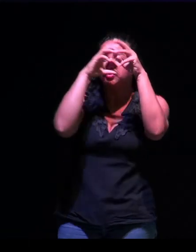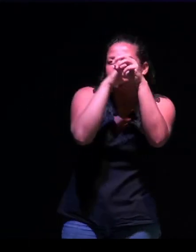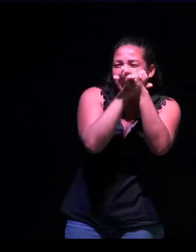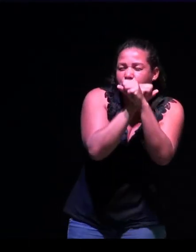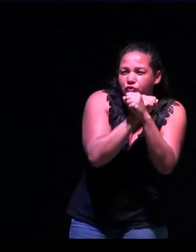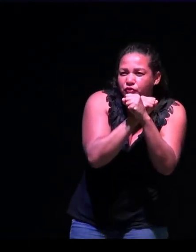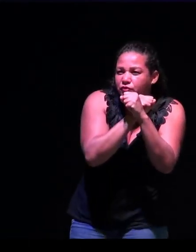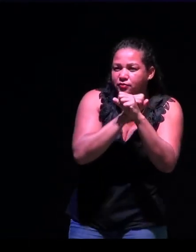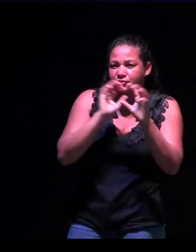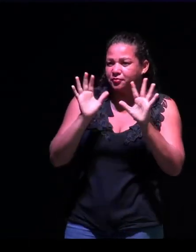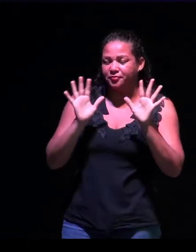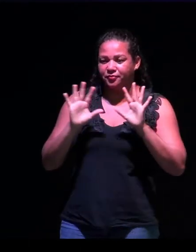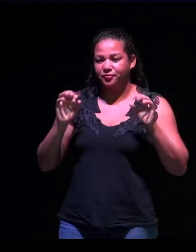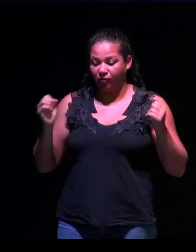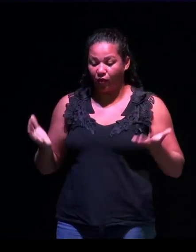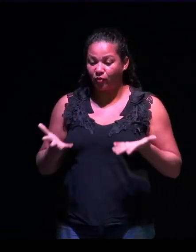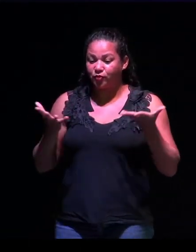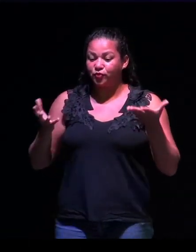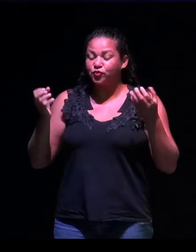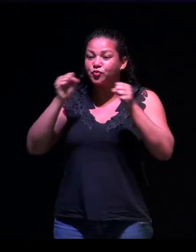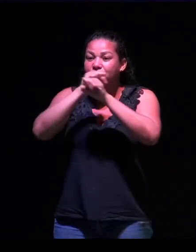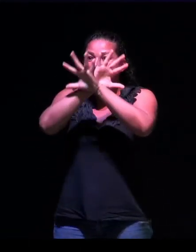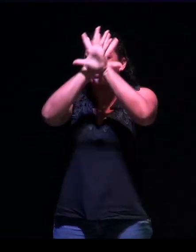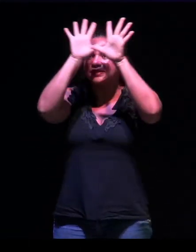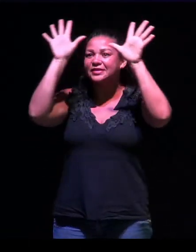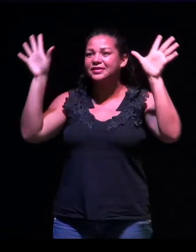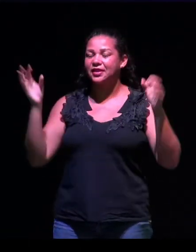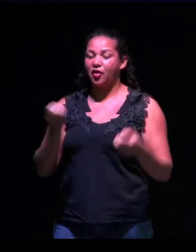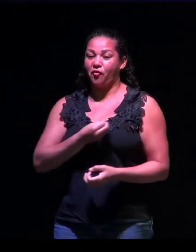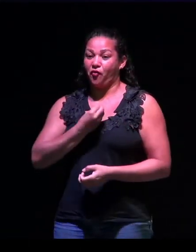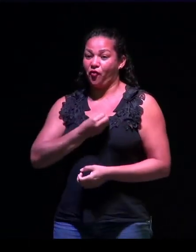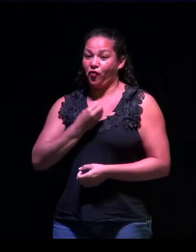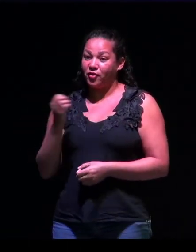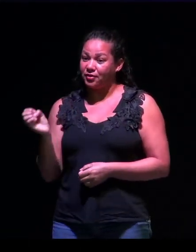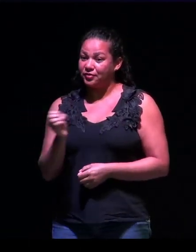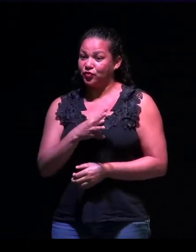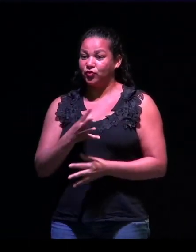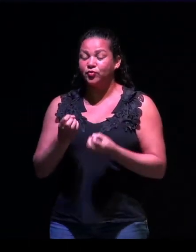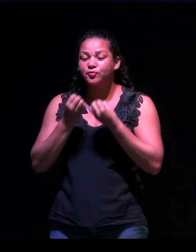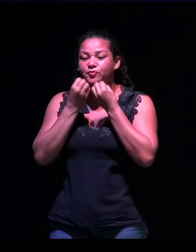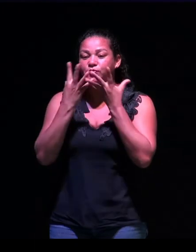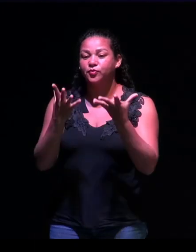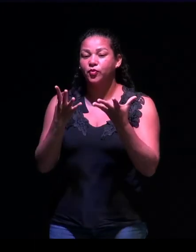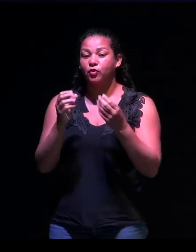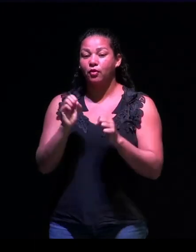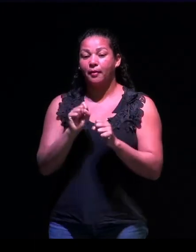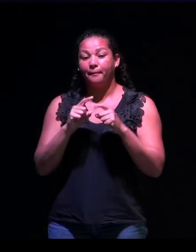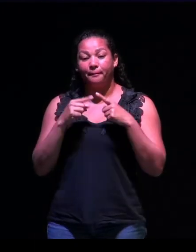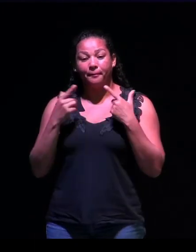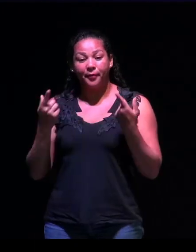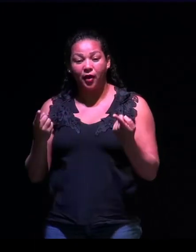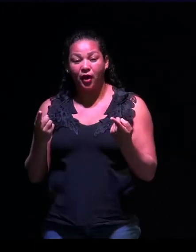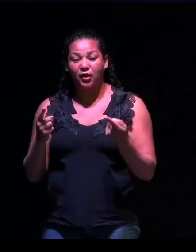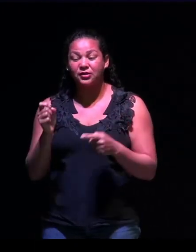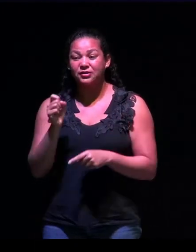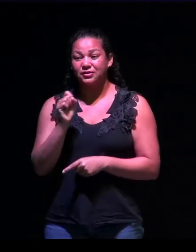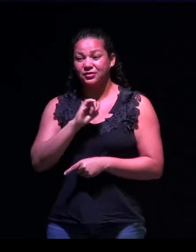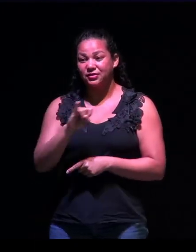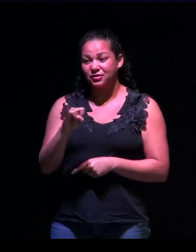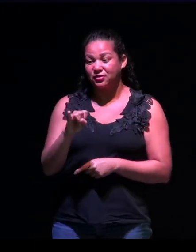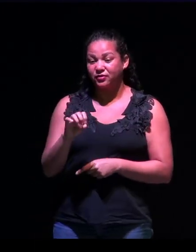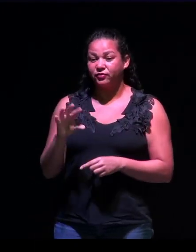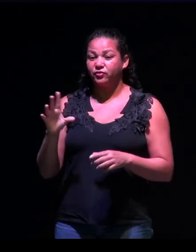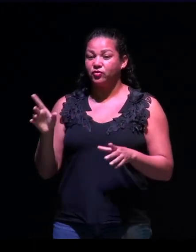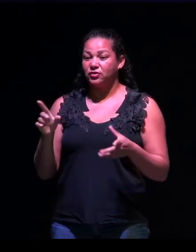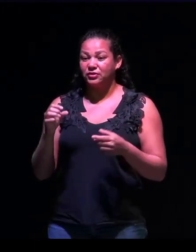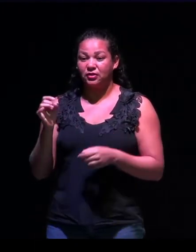vocês vão subir antes disso, amém? Então fica tranquilo com isso. Agora, se você não está nessa condição que eu falei, então fique com